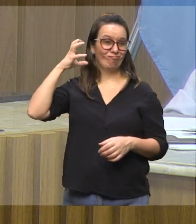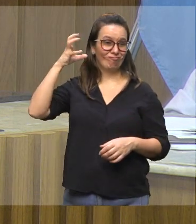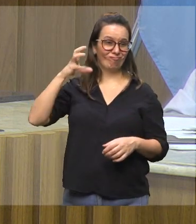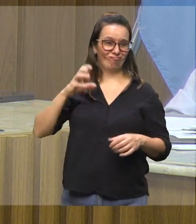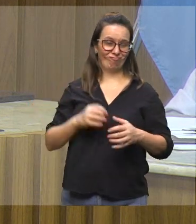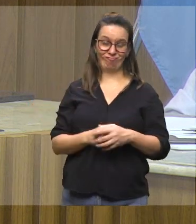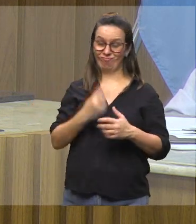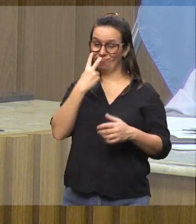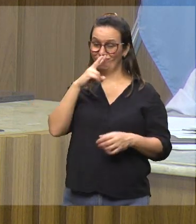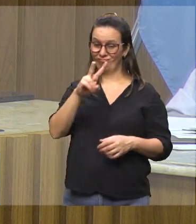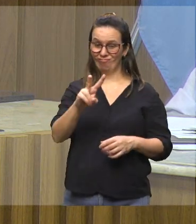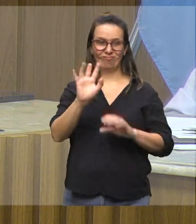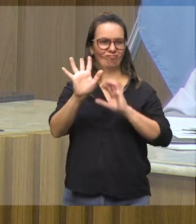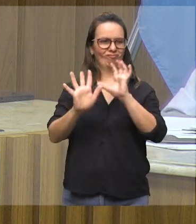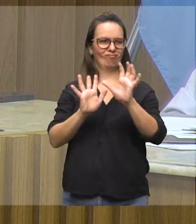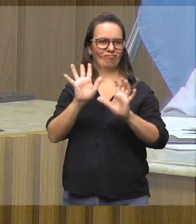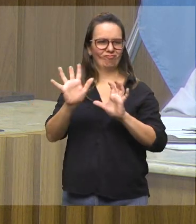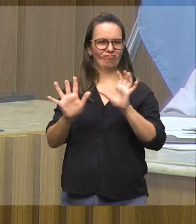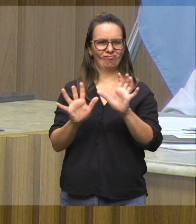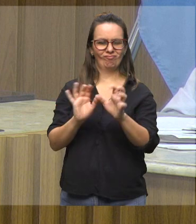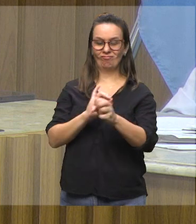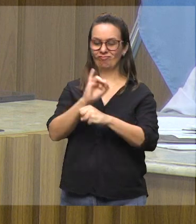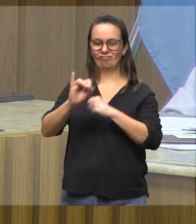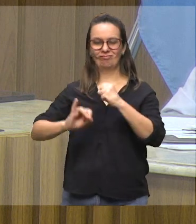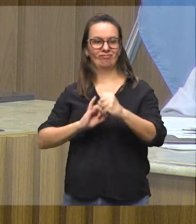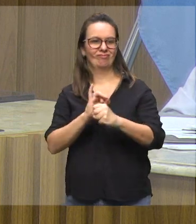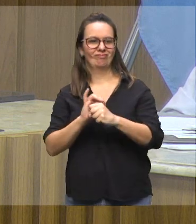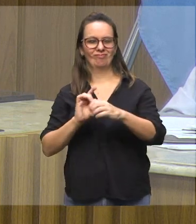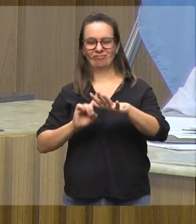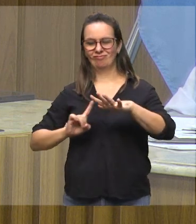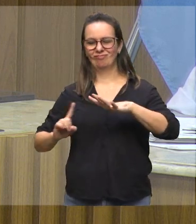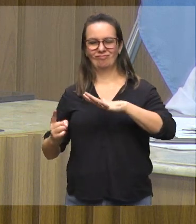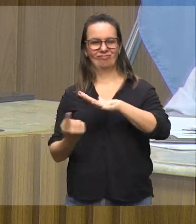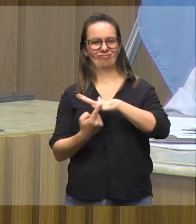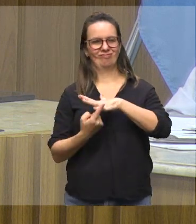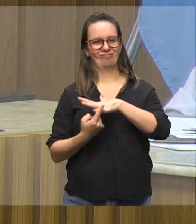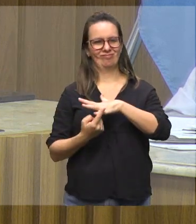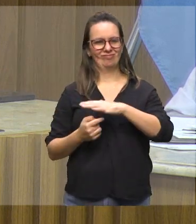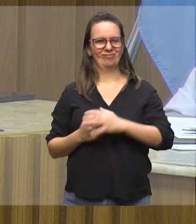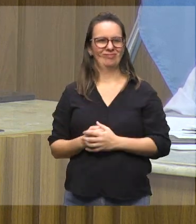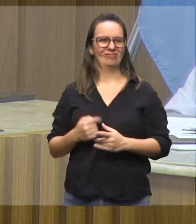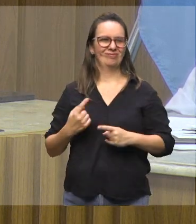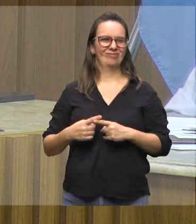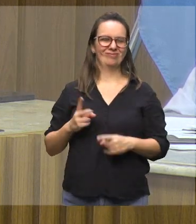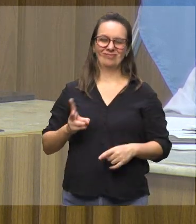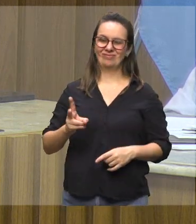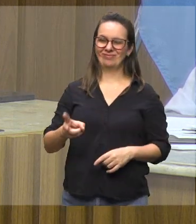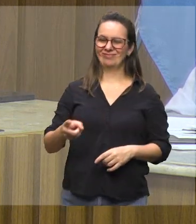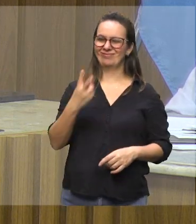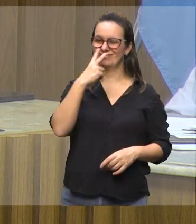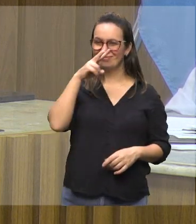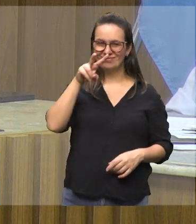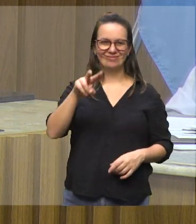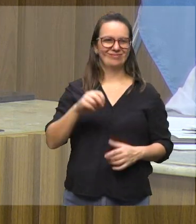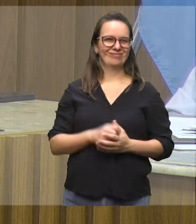na TV, estão vendo nas redes sociais. A gente vai em todo lugar, as pessoas falam, pô, vereador, eu vi lá vocês, lá discutindo o projeto tal.